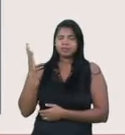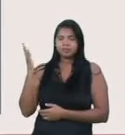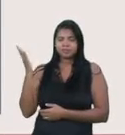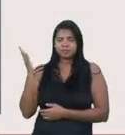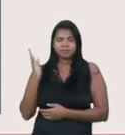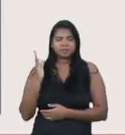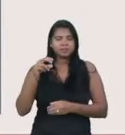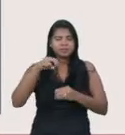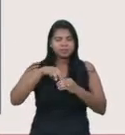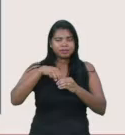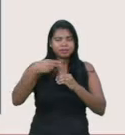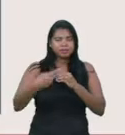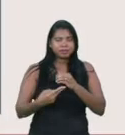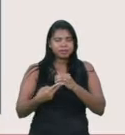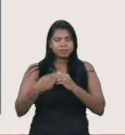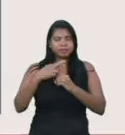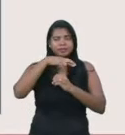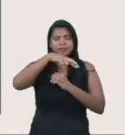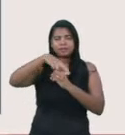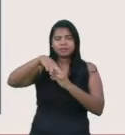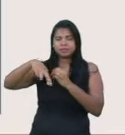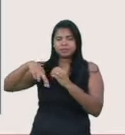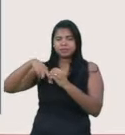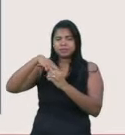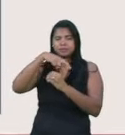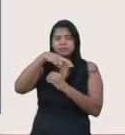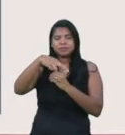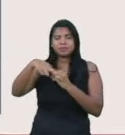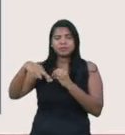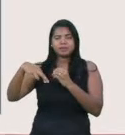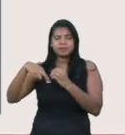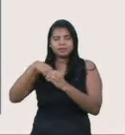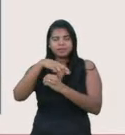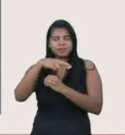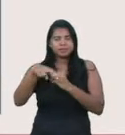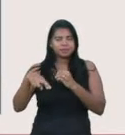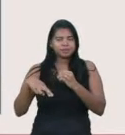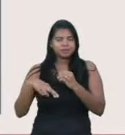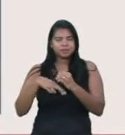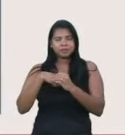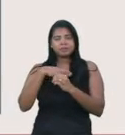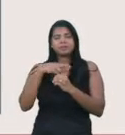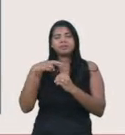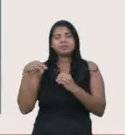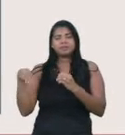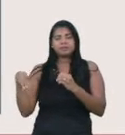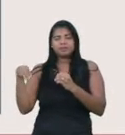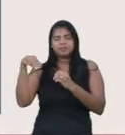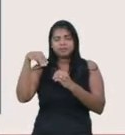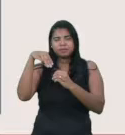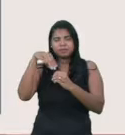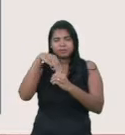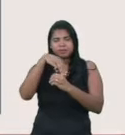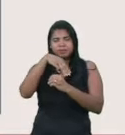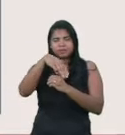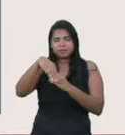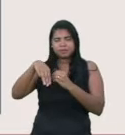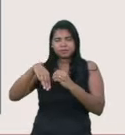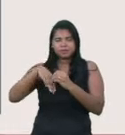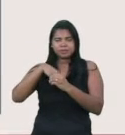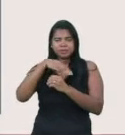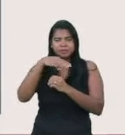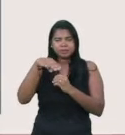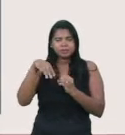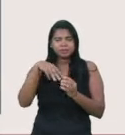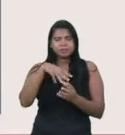núcleo em rotação da Terra, que vai gerar um campo magnético terrestre. Dessa maneira, você vai ter a